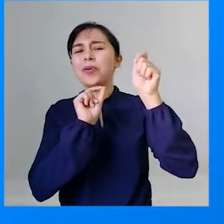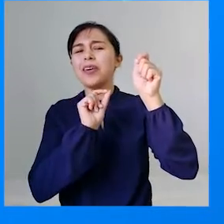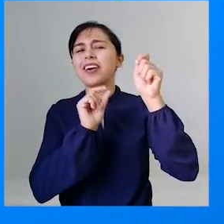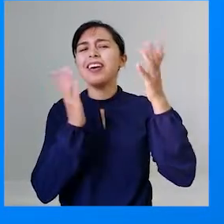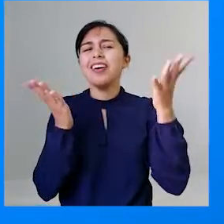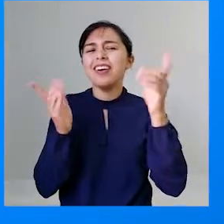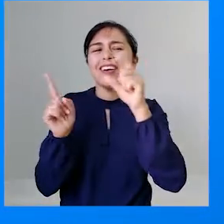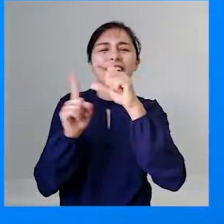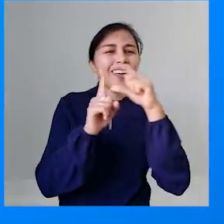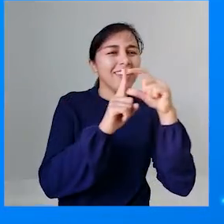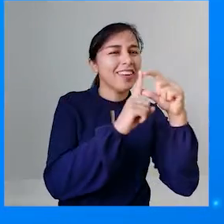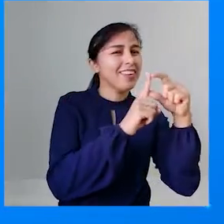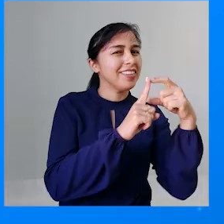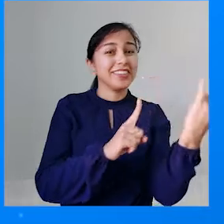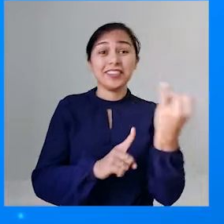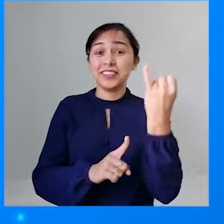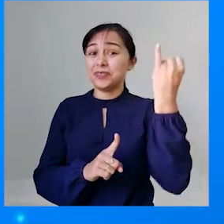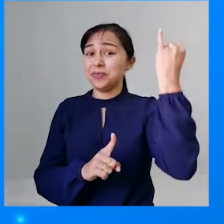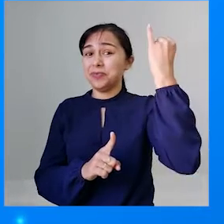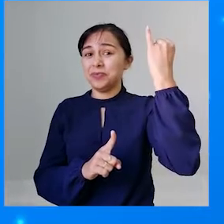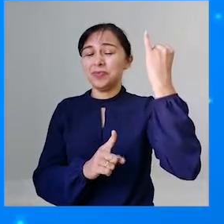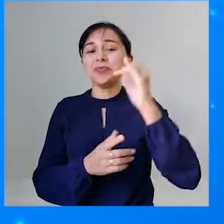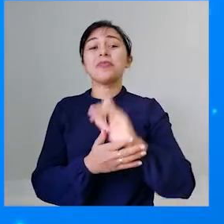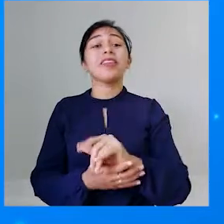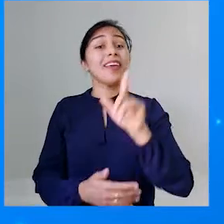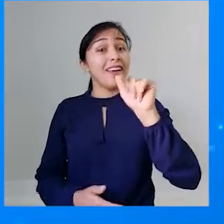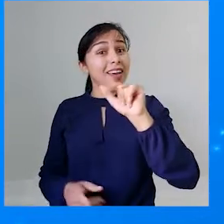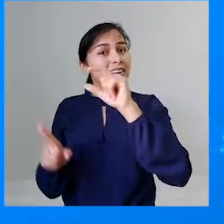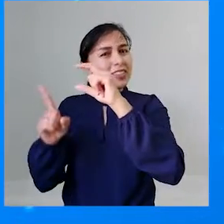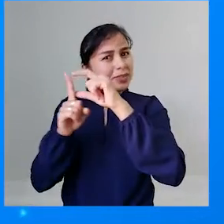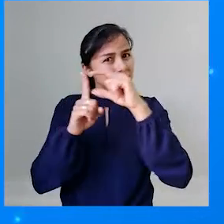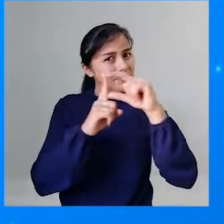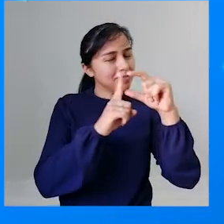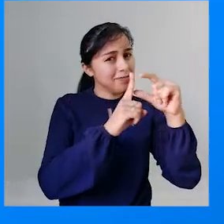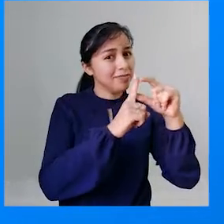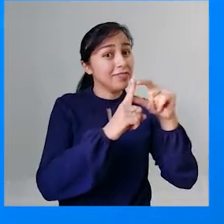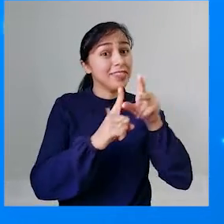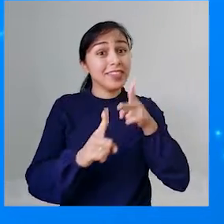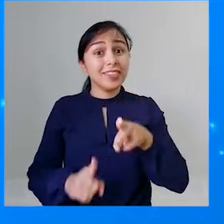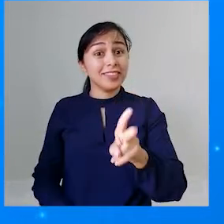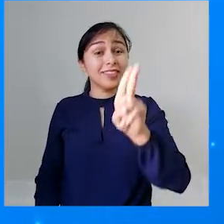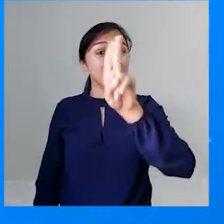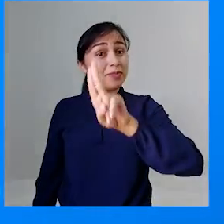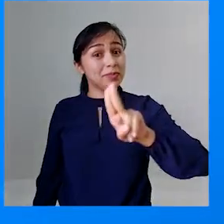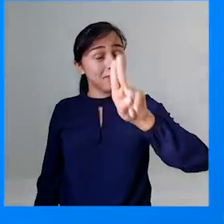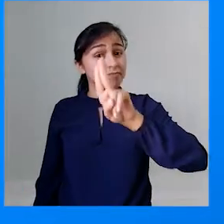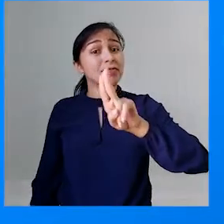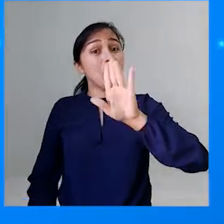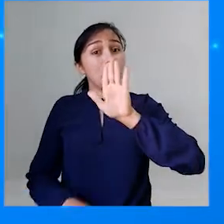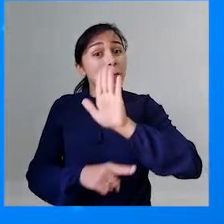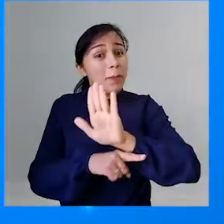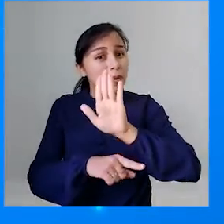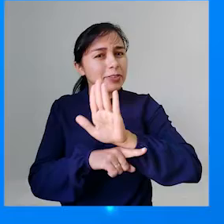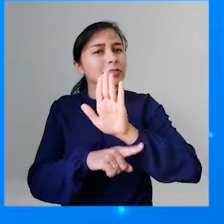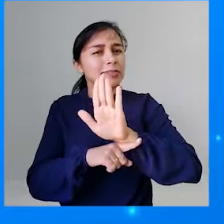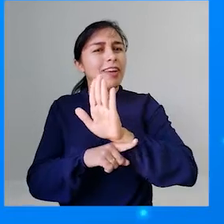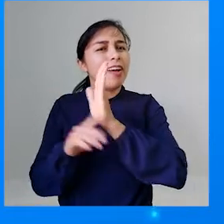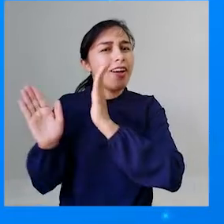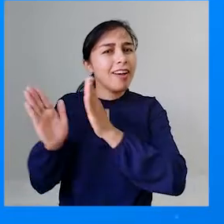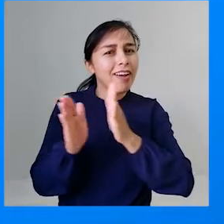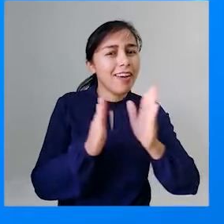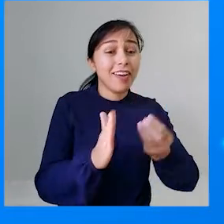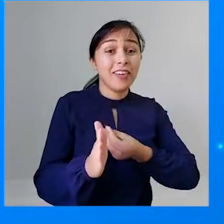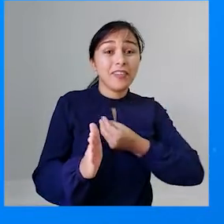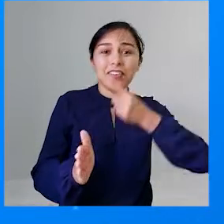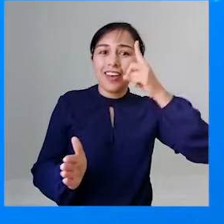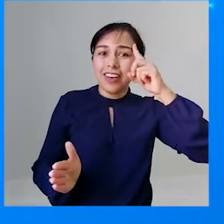você sabe o que são as palavrinhas mágicas as palavrinhas mágicas são palavras que nos auxilia em nosso dia